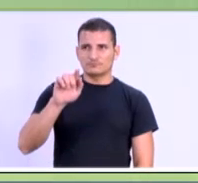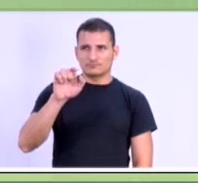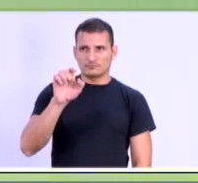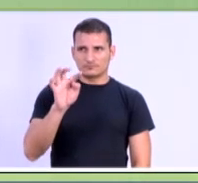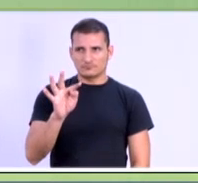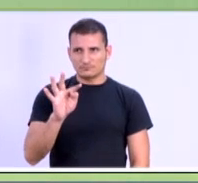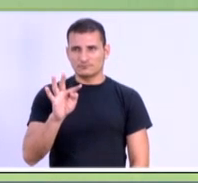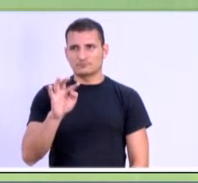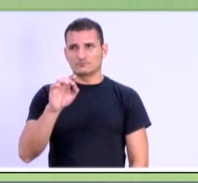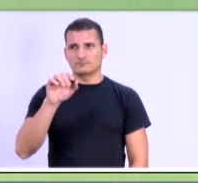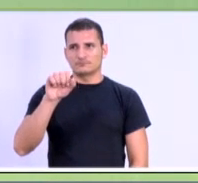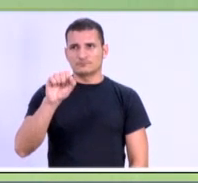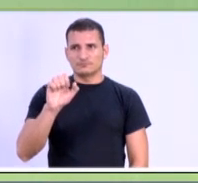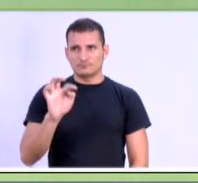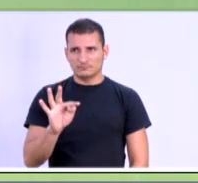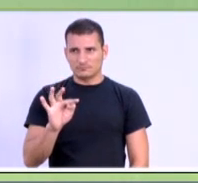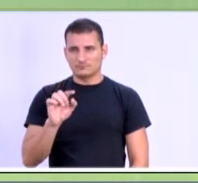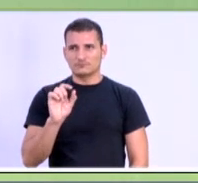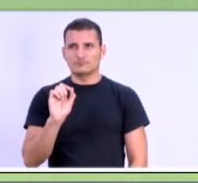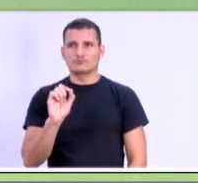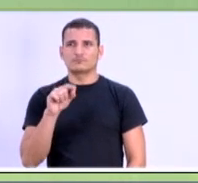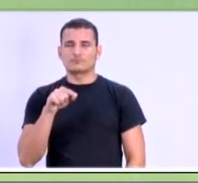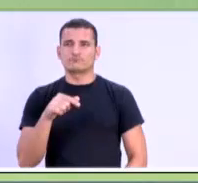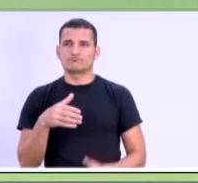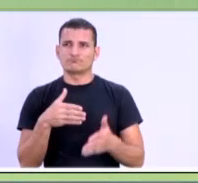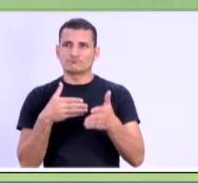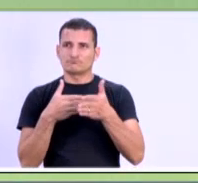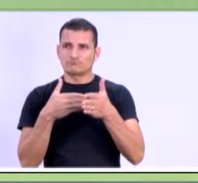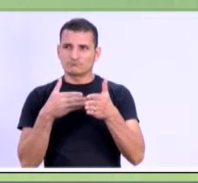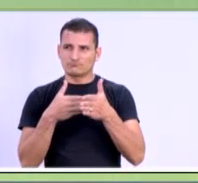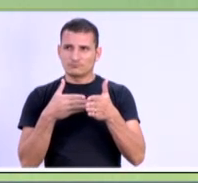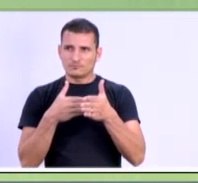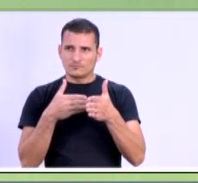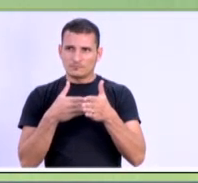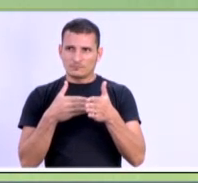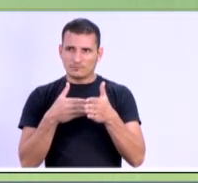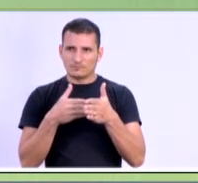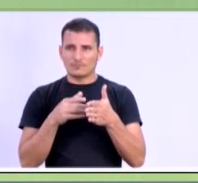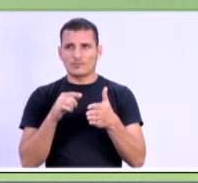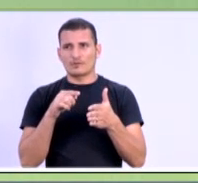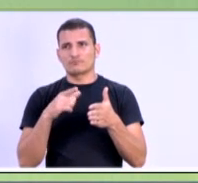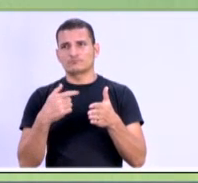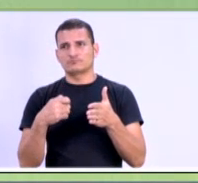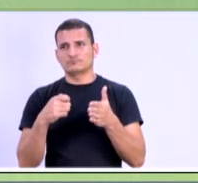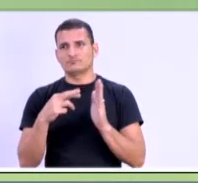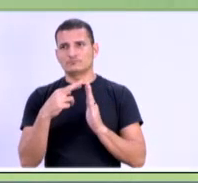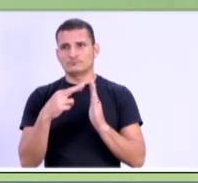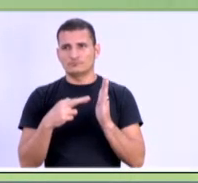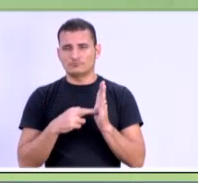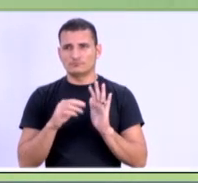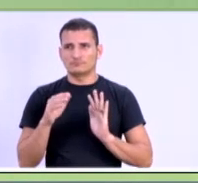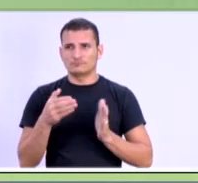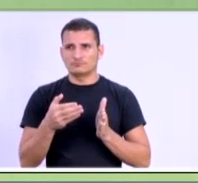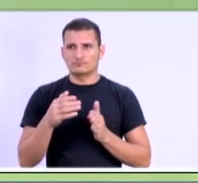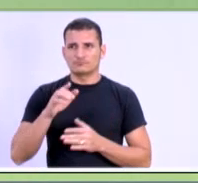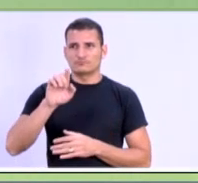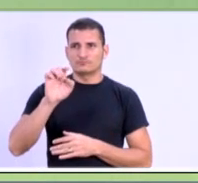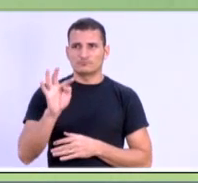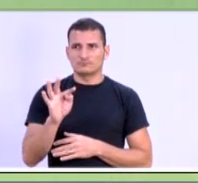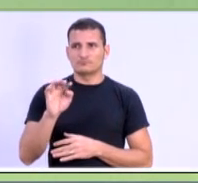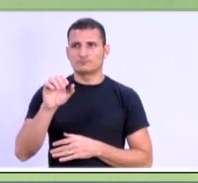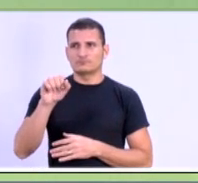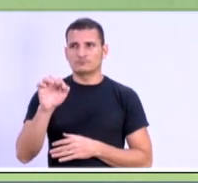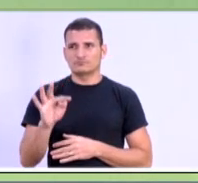o atributo, mas permitem definir regras específicas para esse acesso. E os getters e setters têm a função de